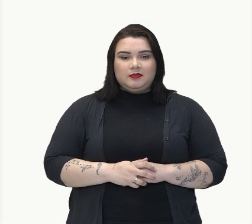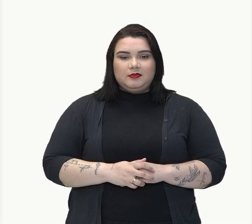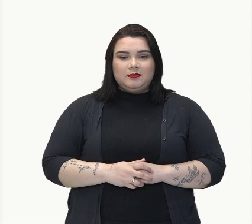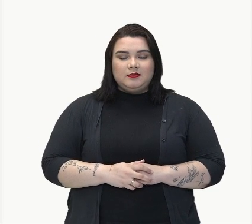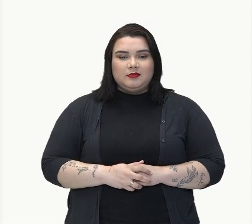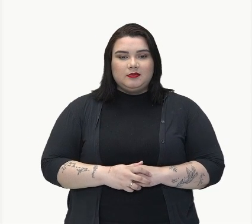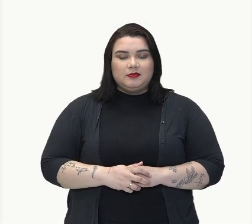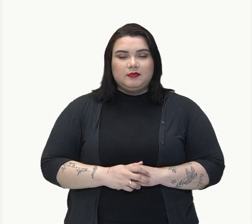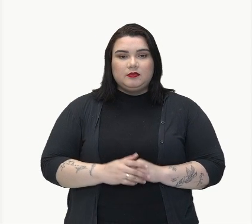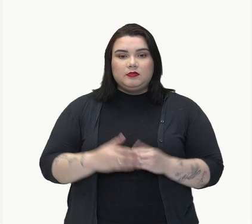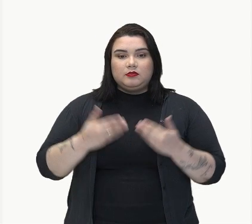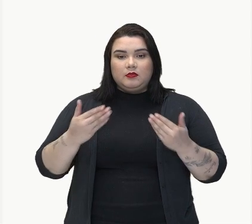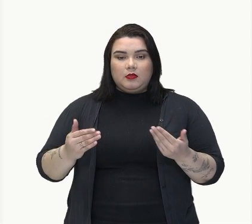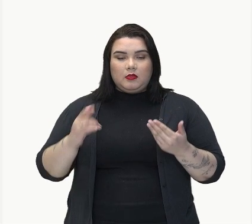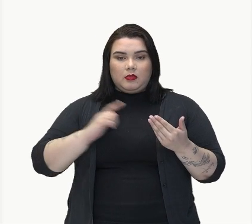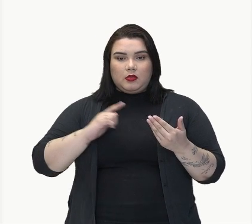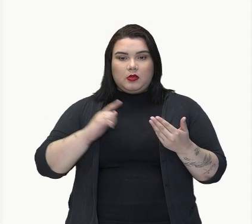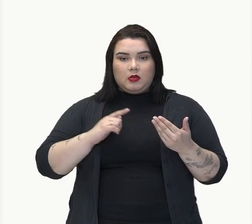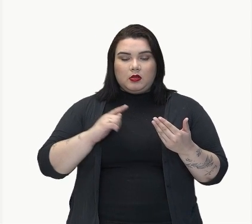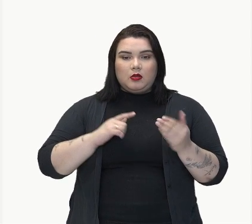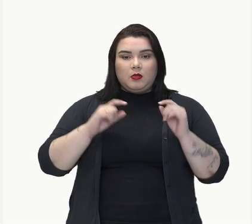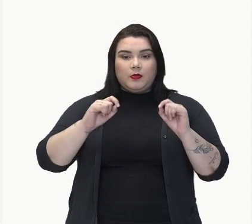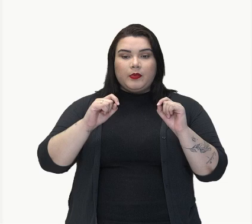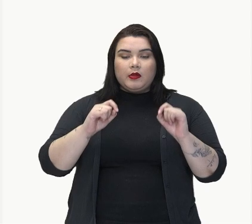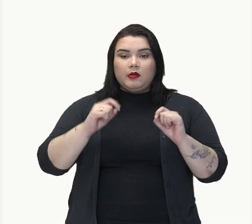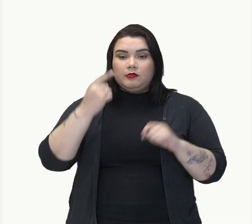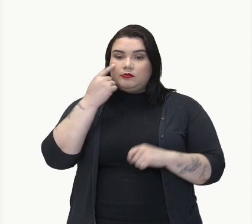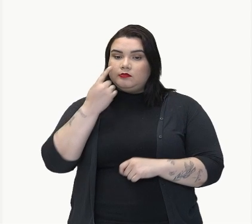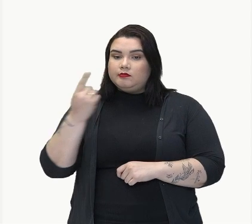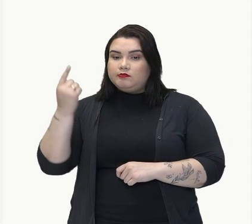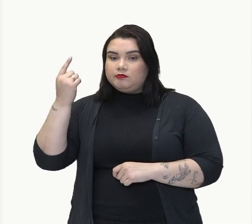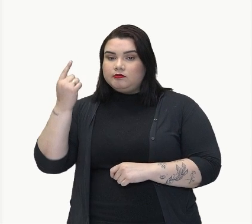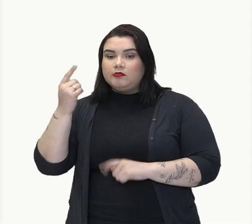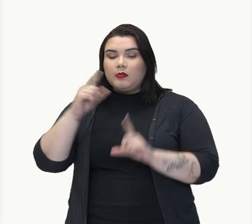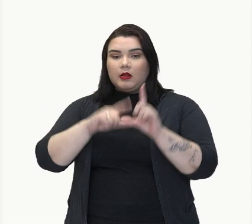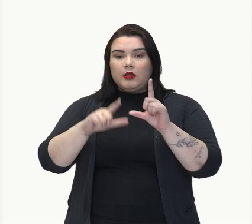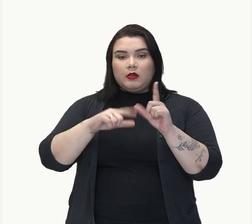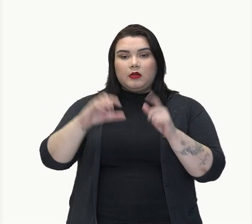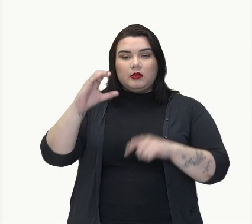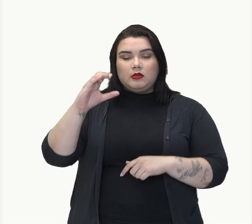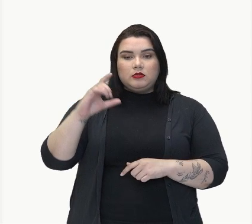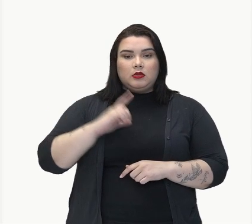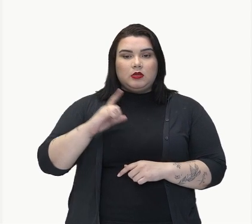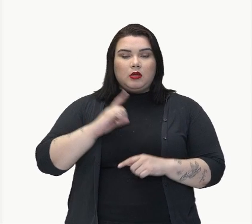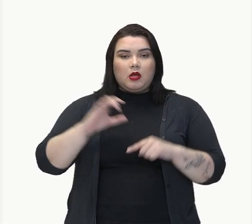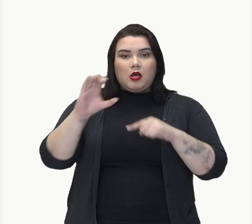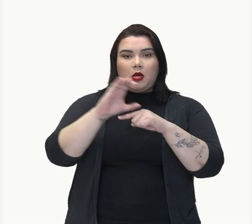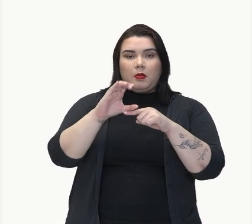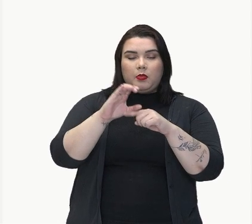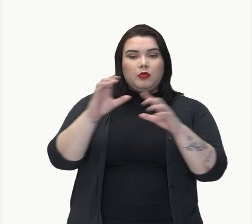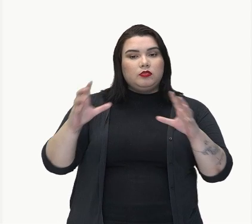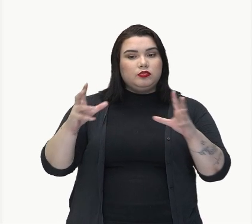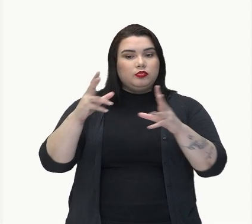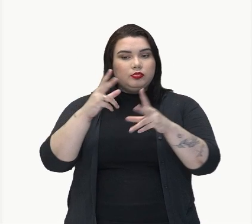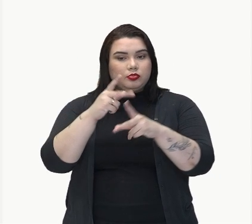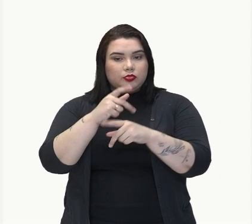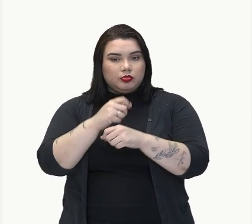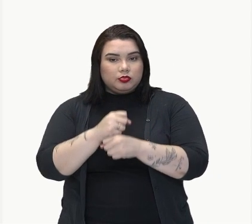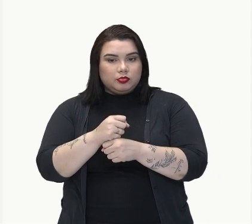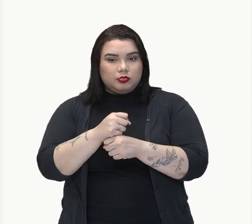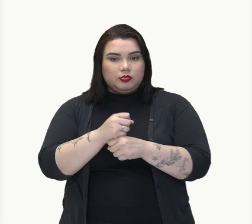E aqui eu tenho uma ligação dupla. Aqui eu tenho carbono, 1, 2.